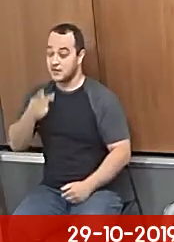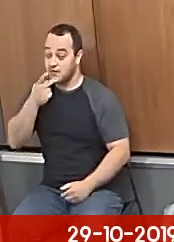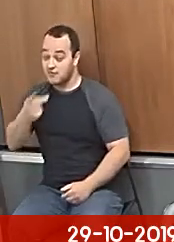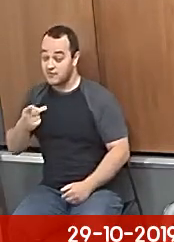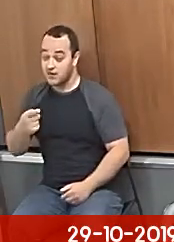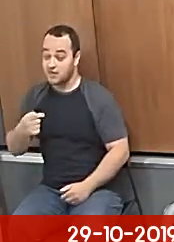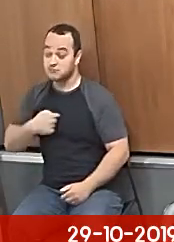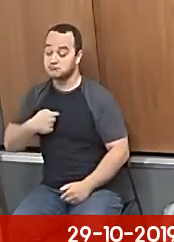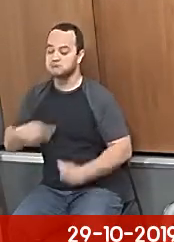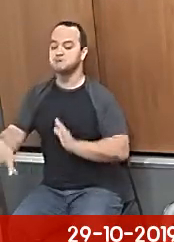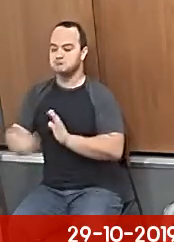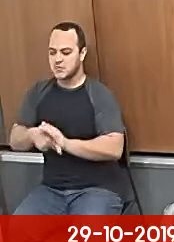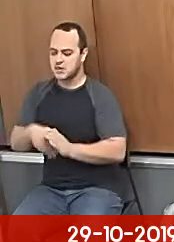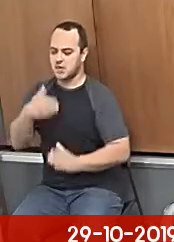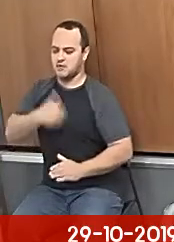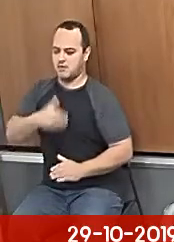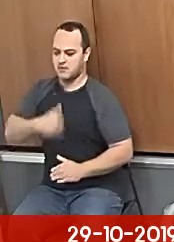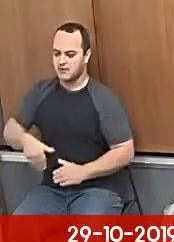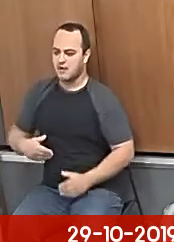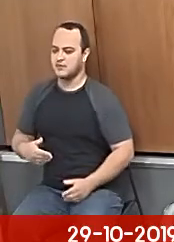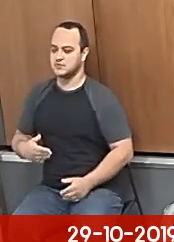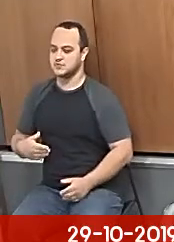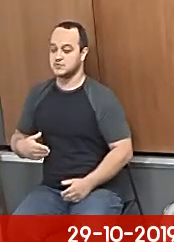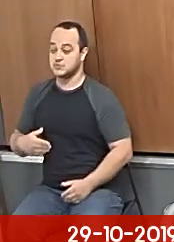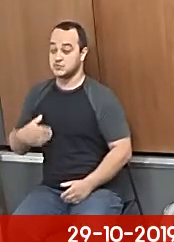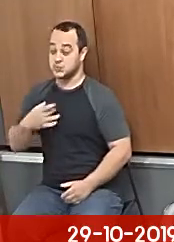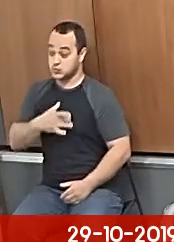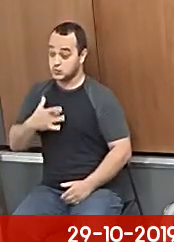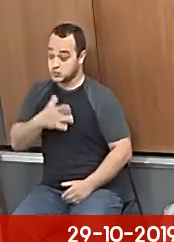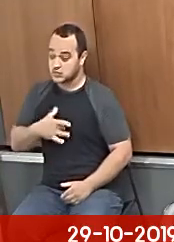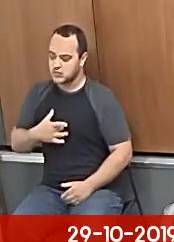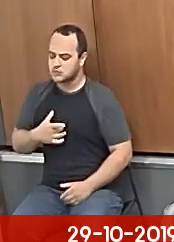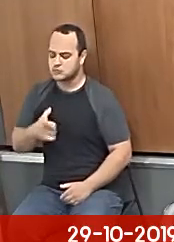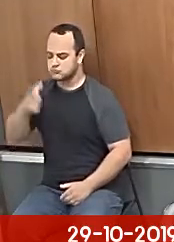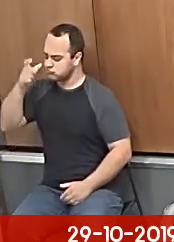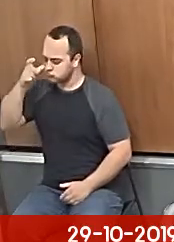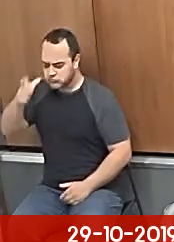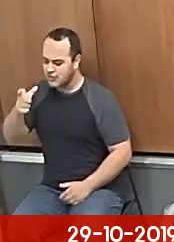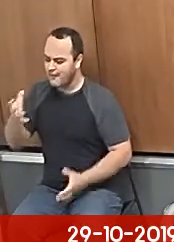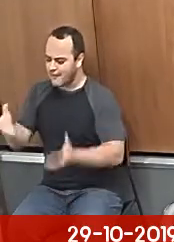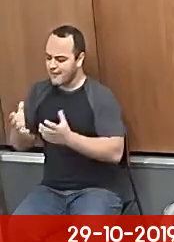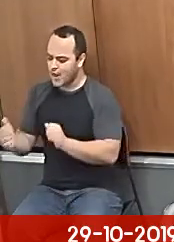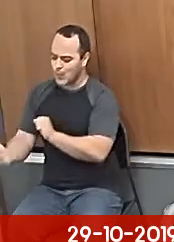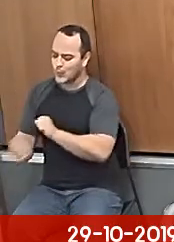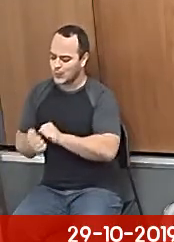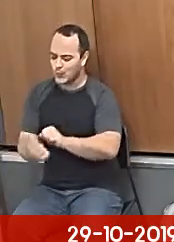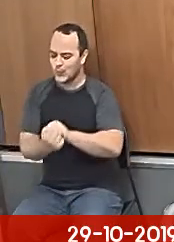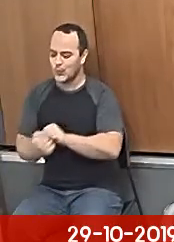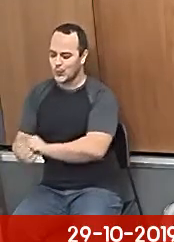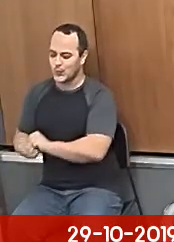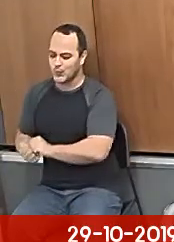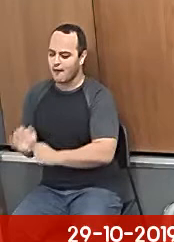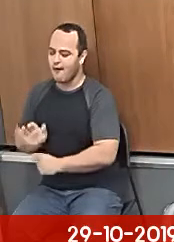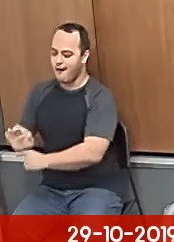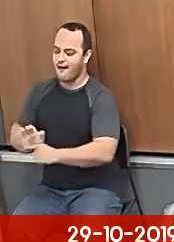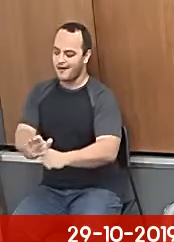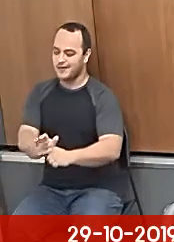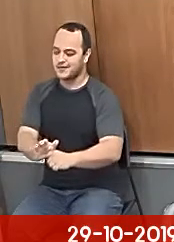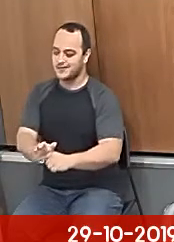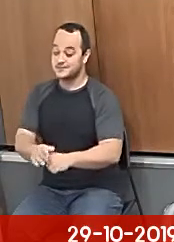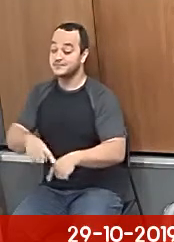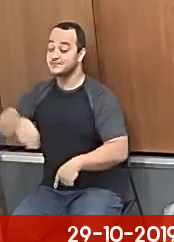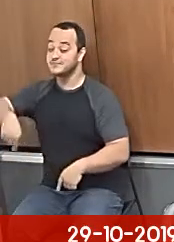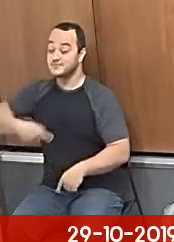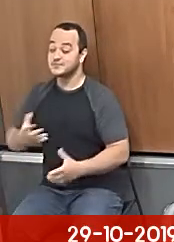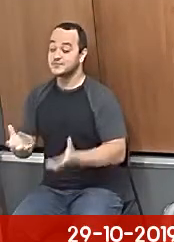Atlético ou do América de futebol de amputados, se não vai ter interesse em eles virem buscar a gente. Então, qual que é o nosso objetivo? Vestir a camisa de um clube